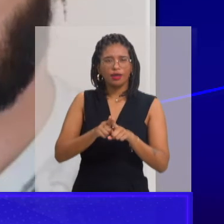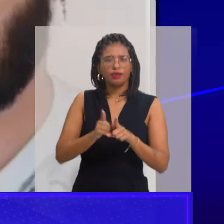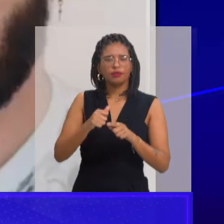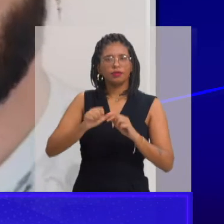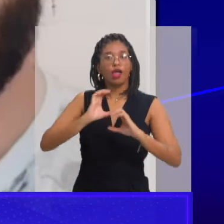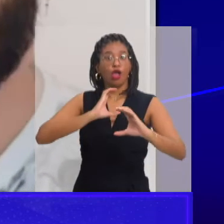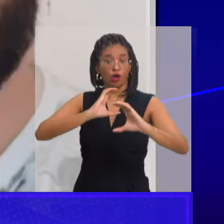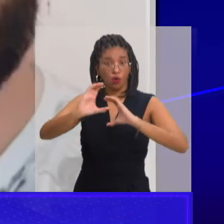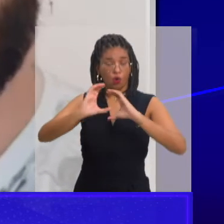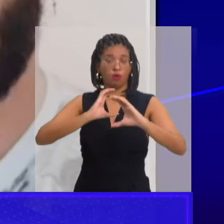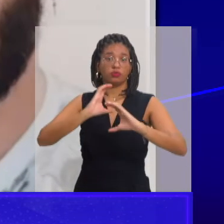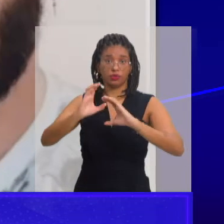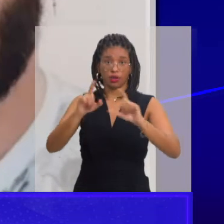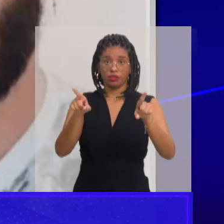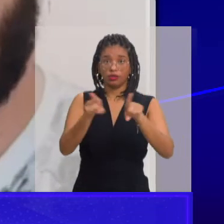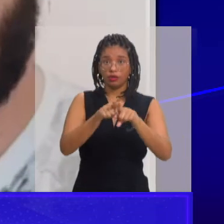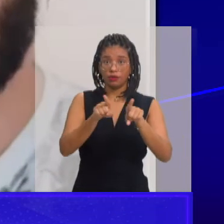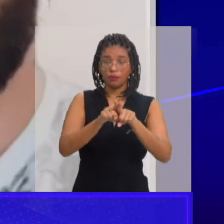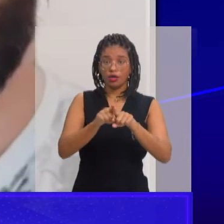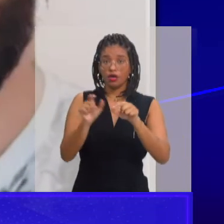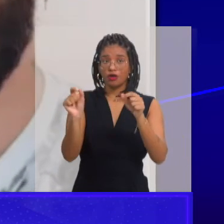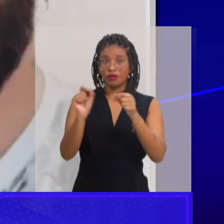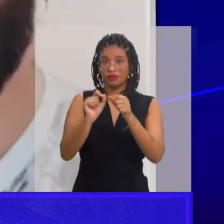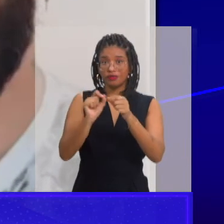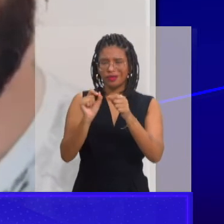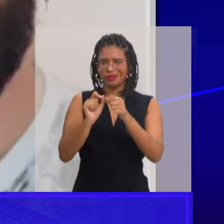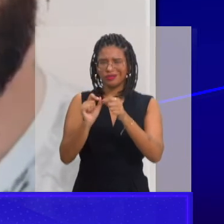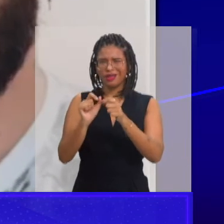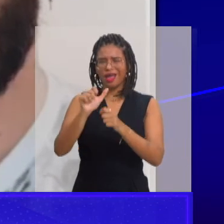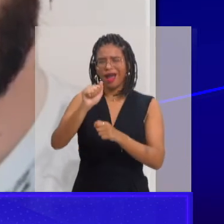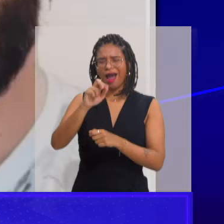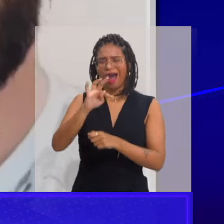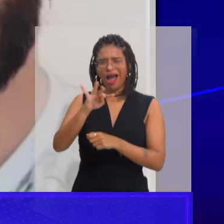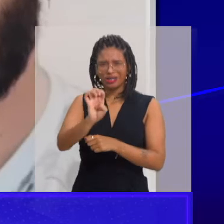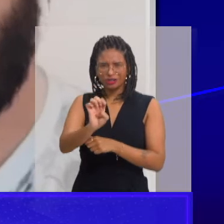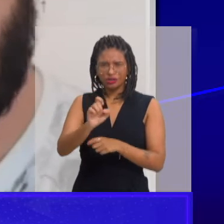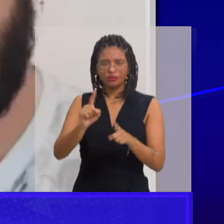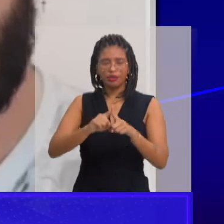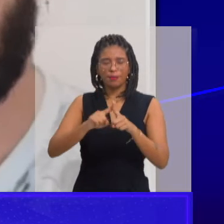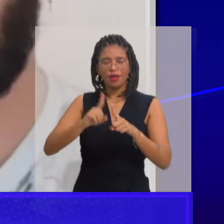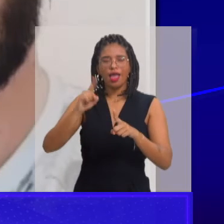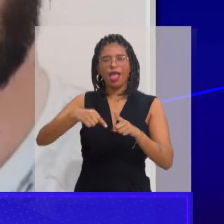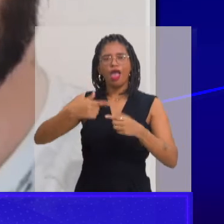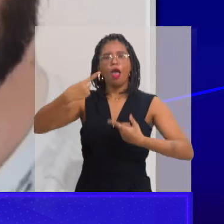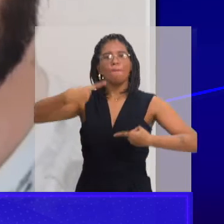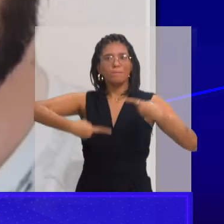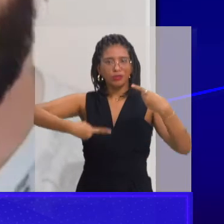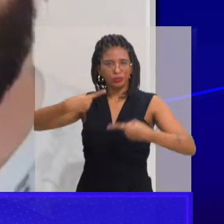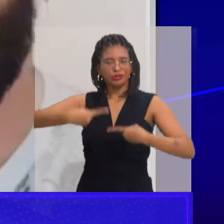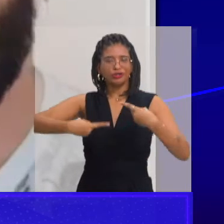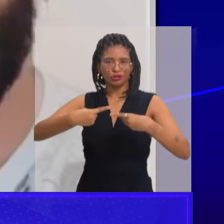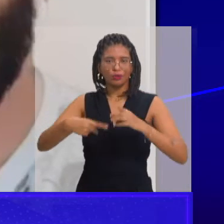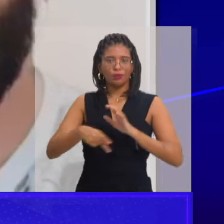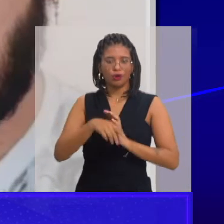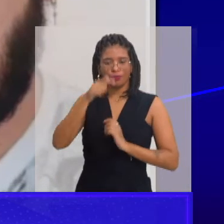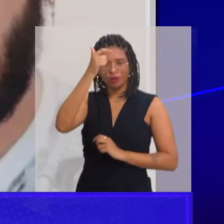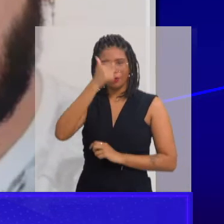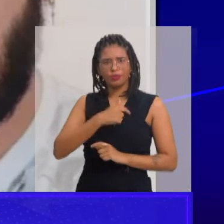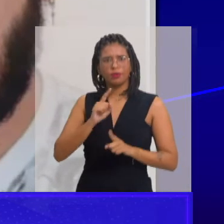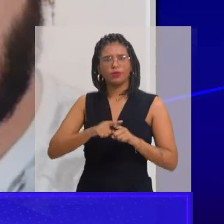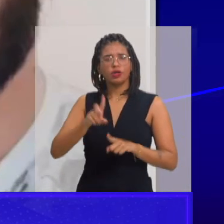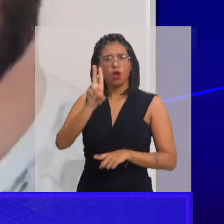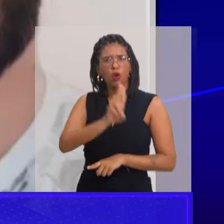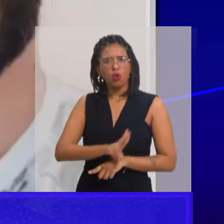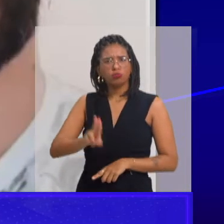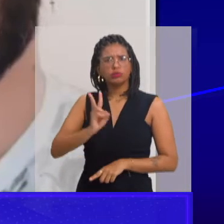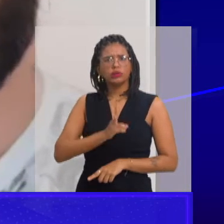Para mim, a arte, além de encantar, ela é um discurso comunicacional. Então, Sim.